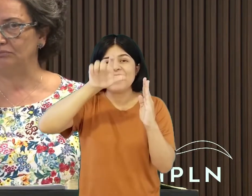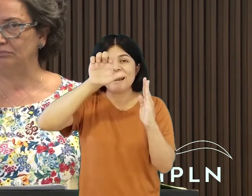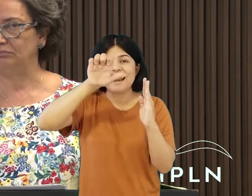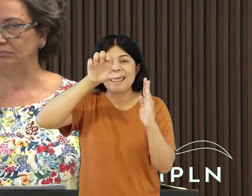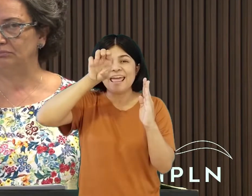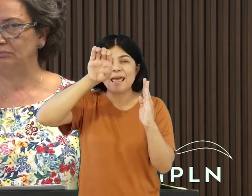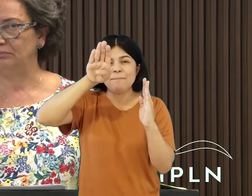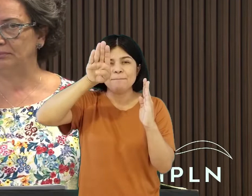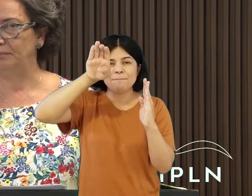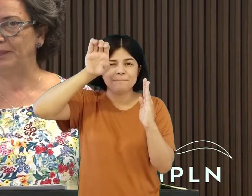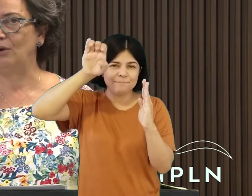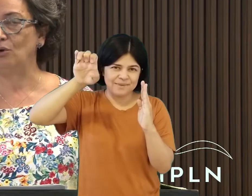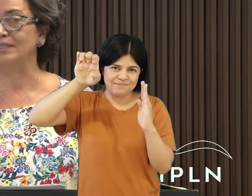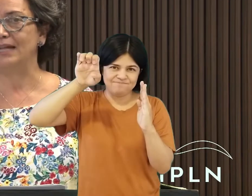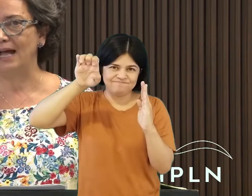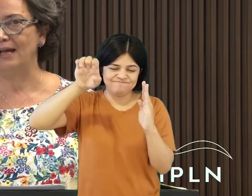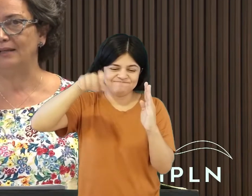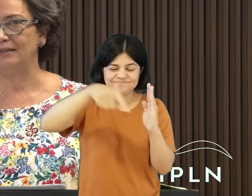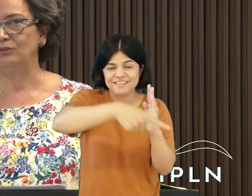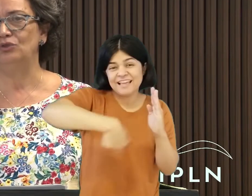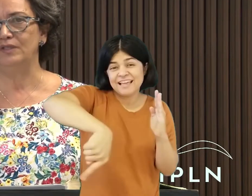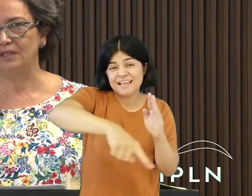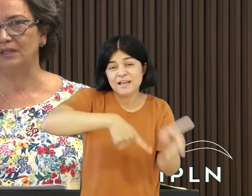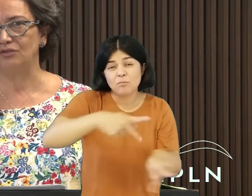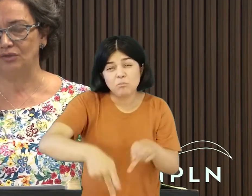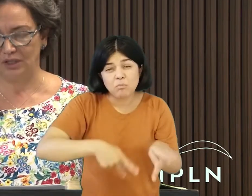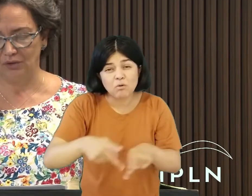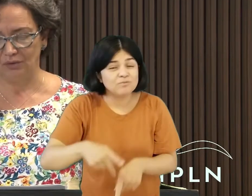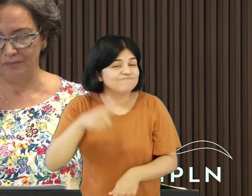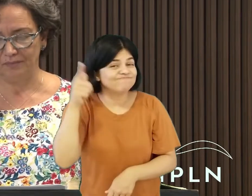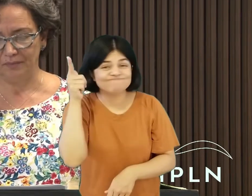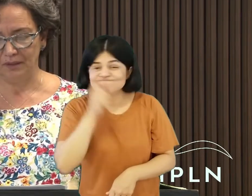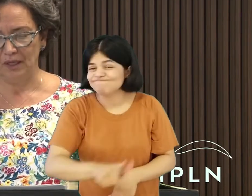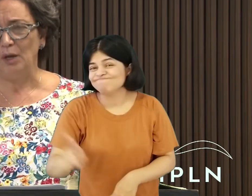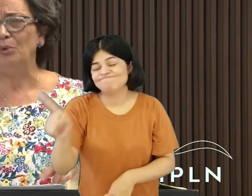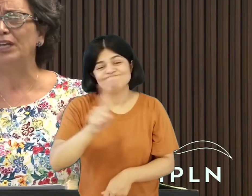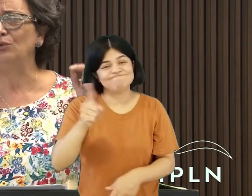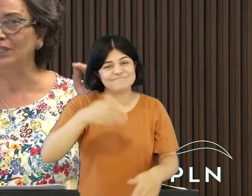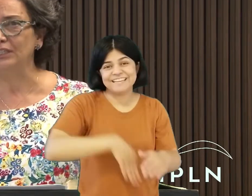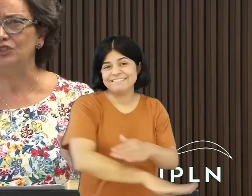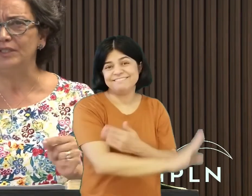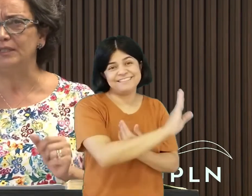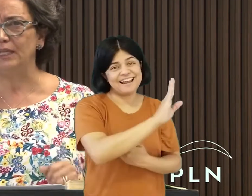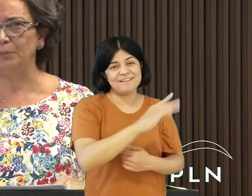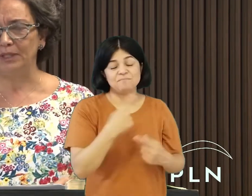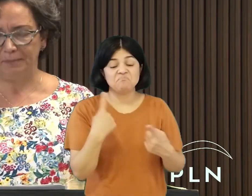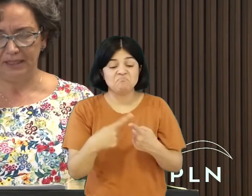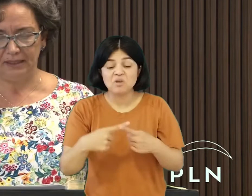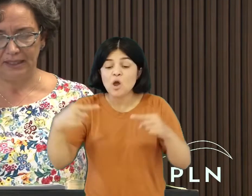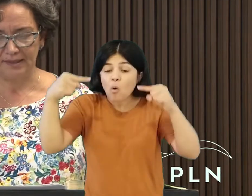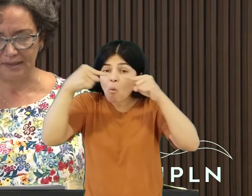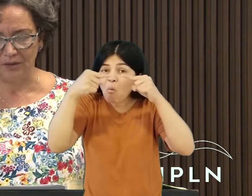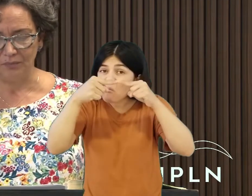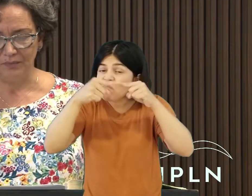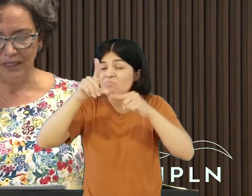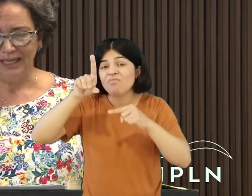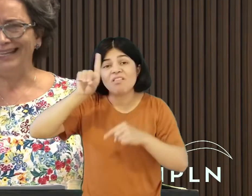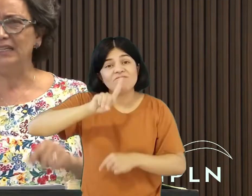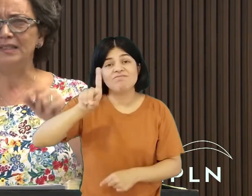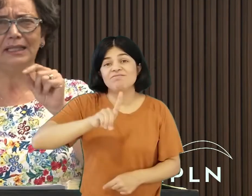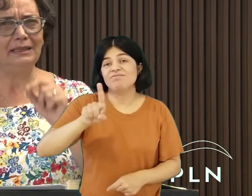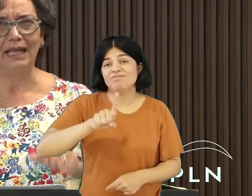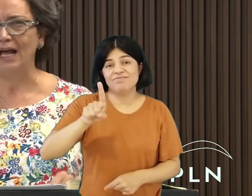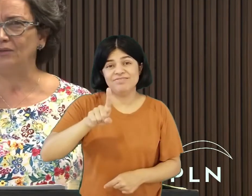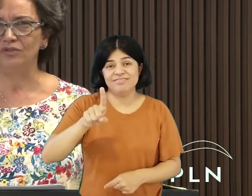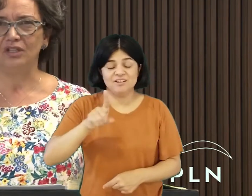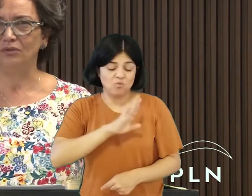desqualificados para gozar do descanso do Senhor. Porque durante esse tempo da peregrinação,